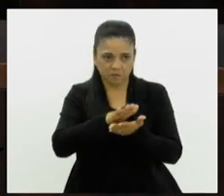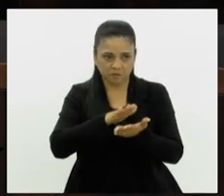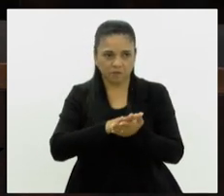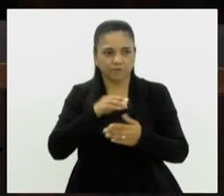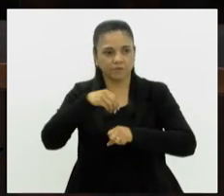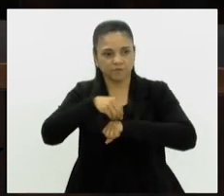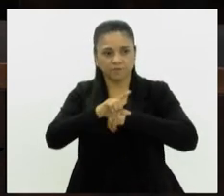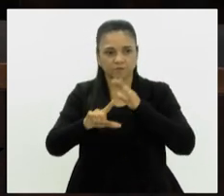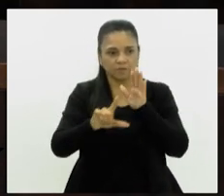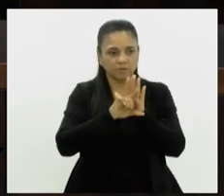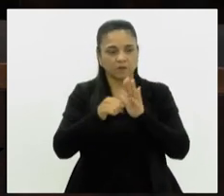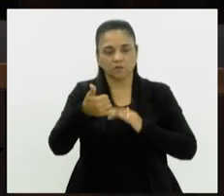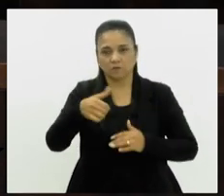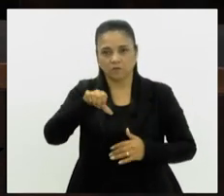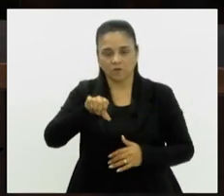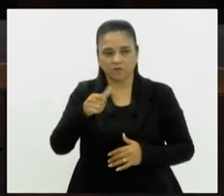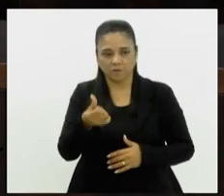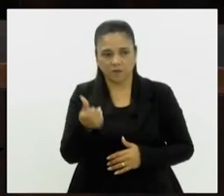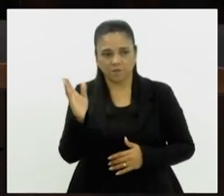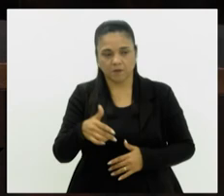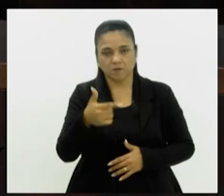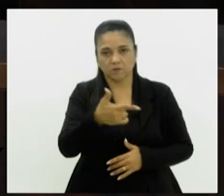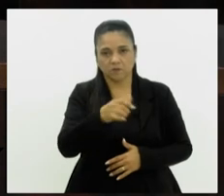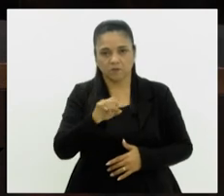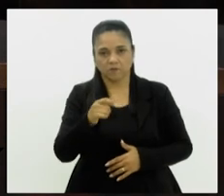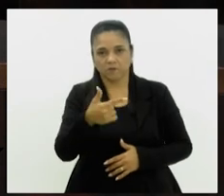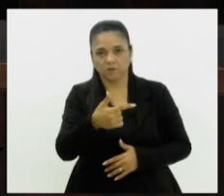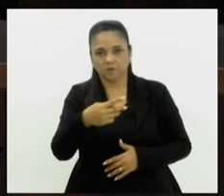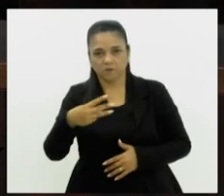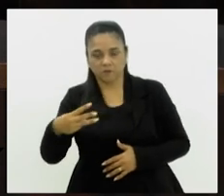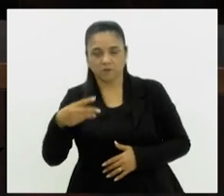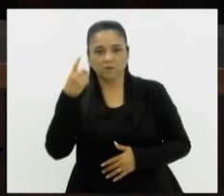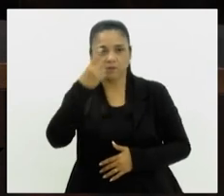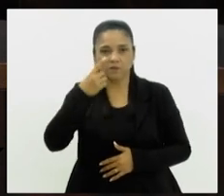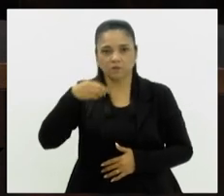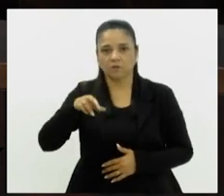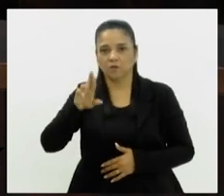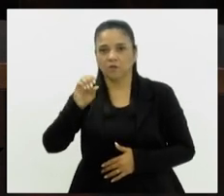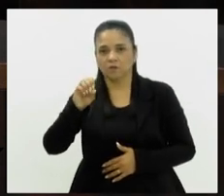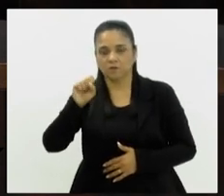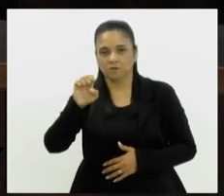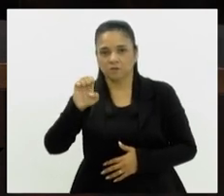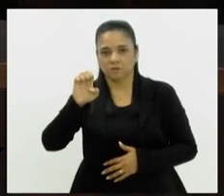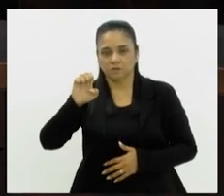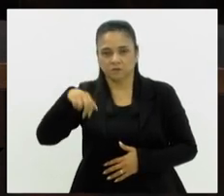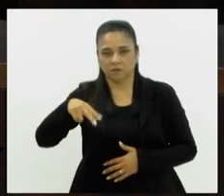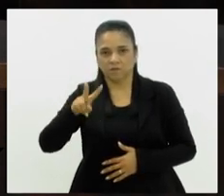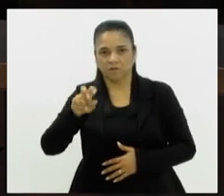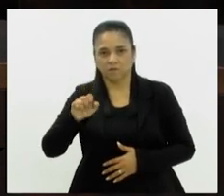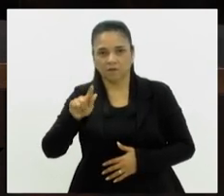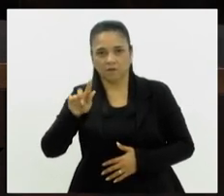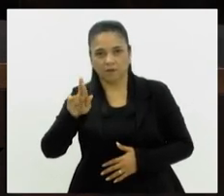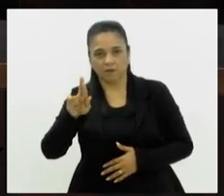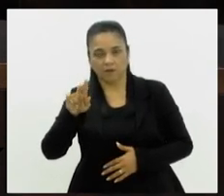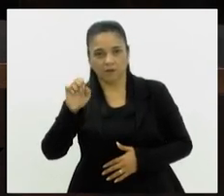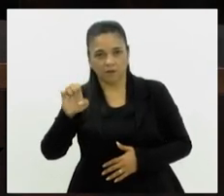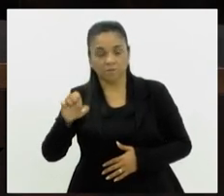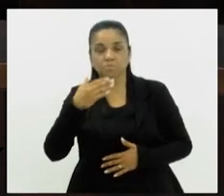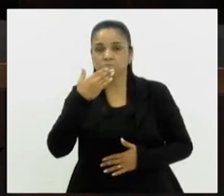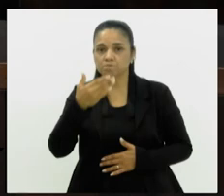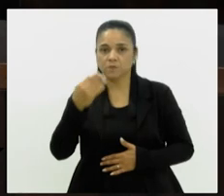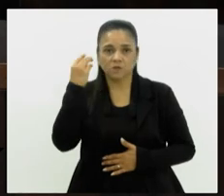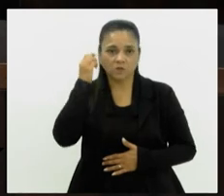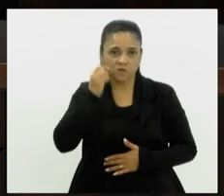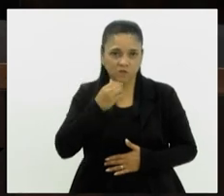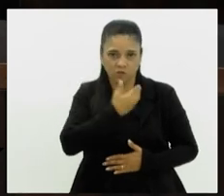Indicação legislativa número 196 de 2023, de autoria do deputado Rosenberg Reis, que solicita ao excelentíssimo senhor governador